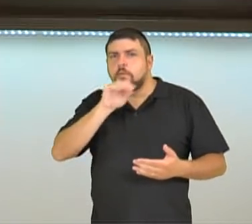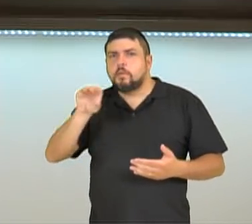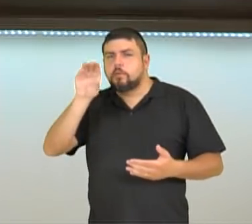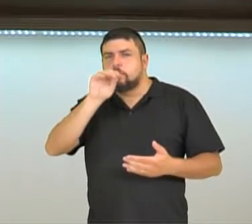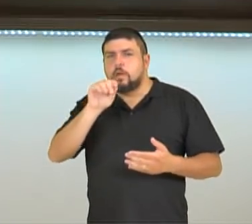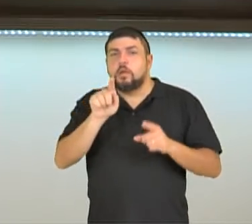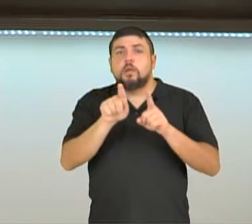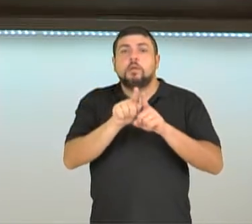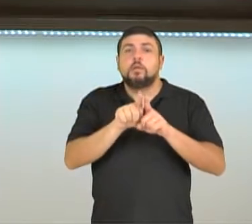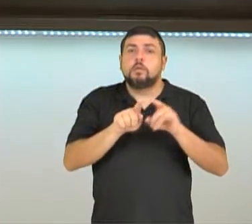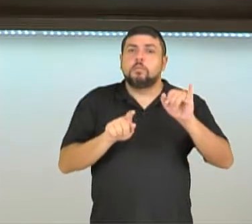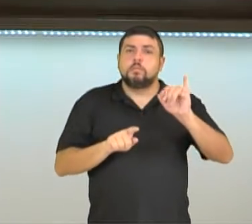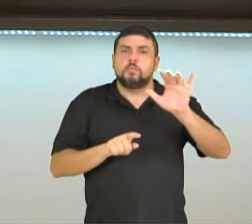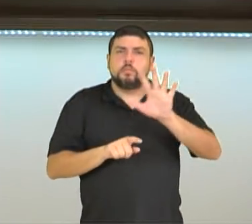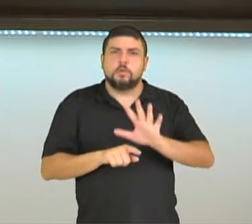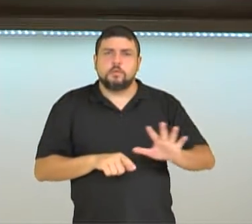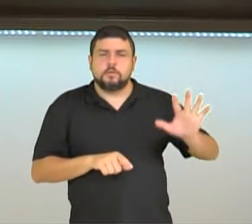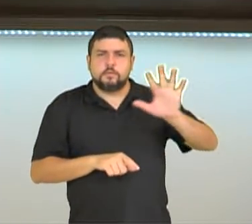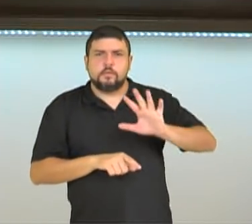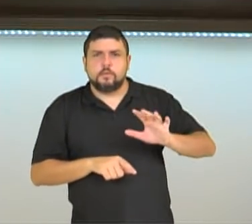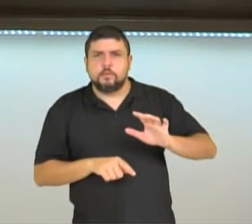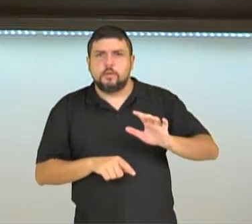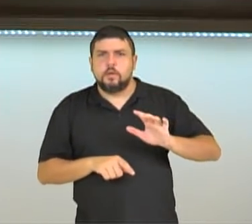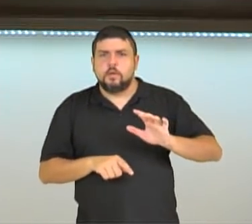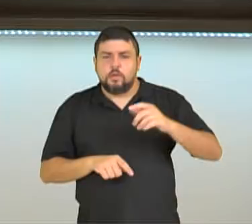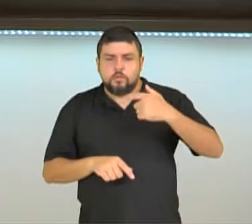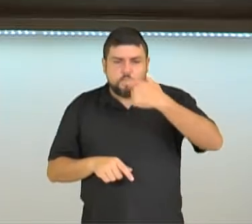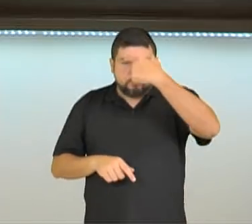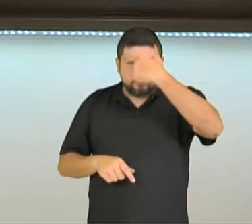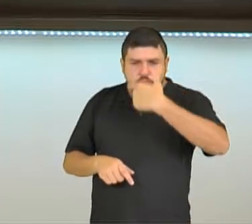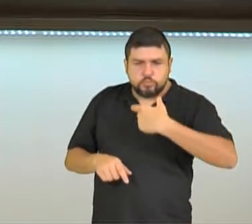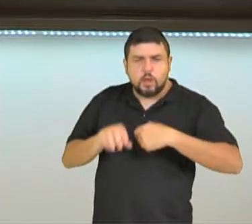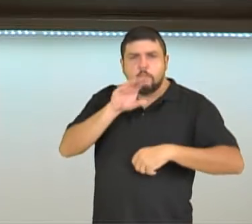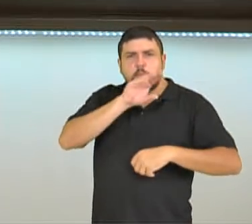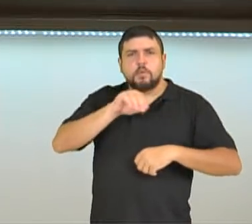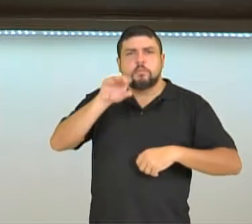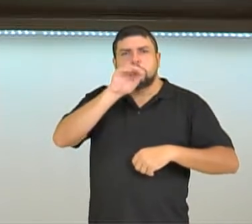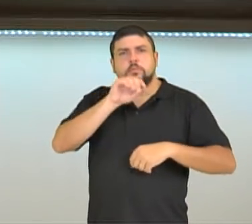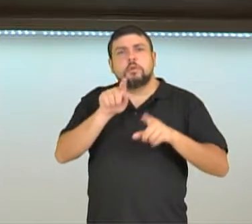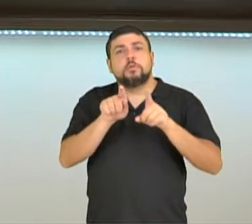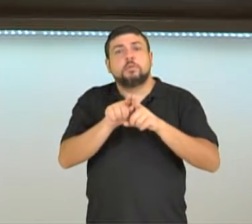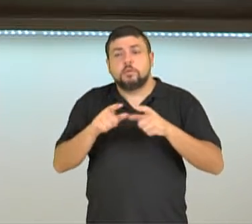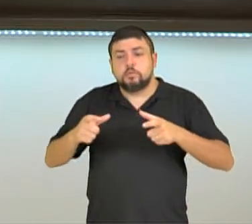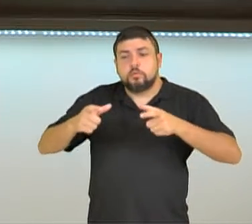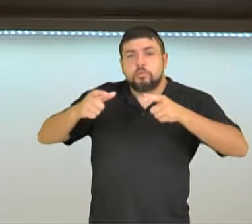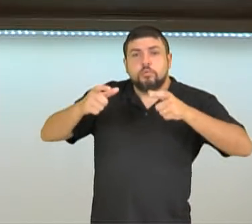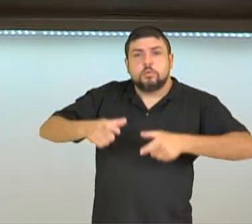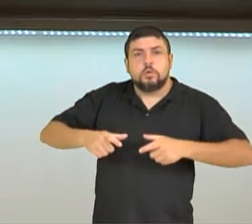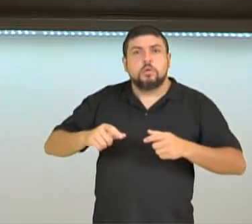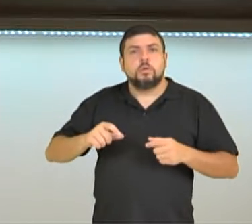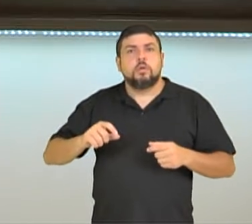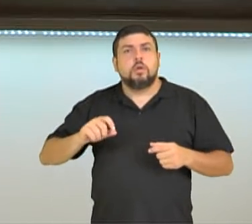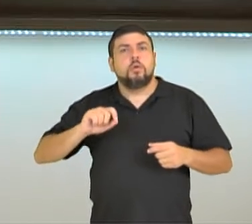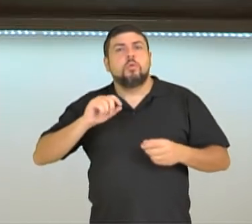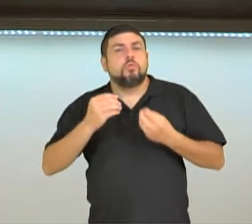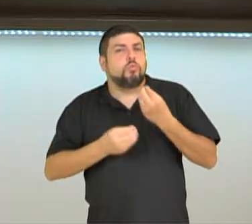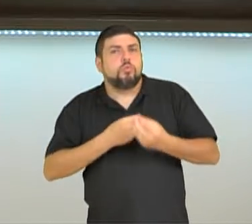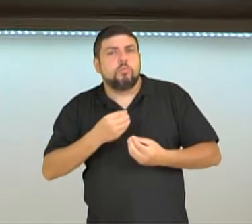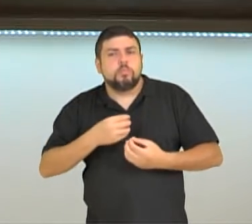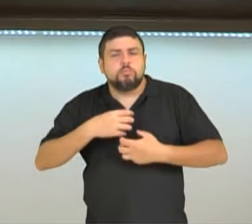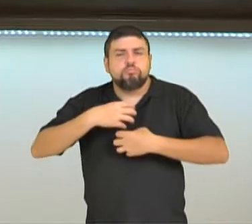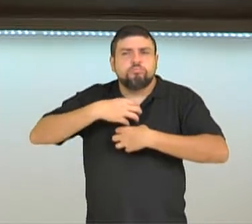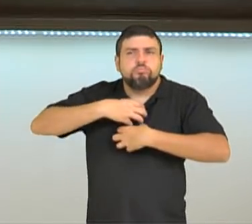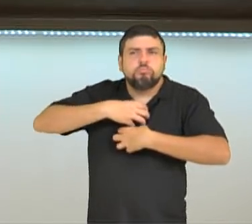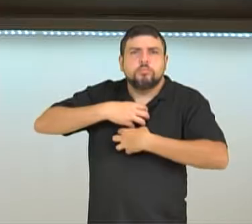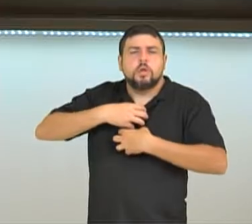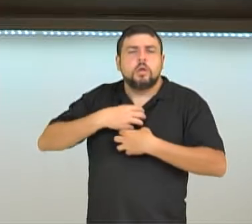também das imagens da própria personagem sendo representada, do ambiente, do que ela está segurando, do que está acontecendo